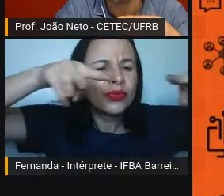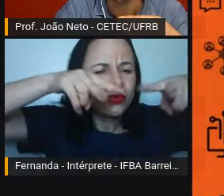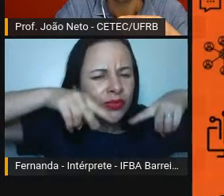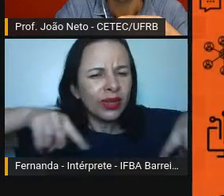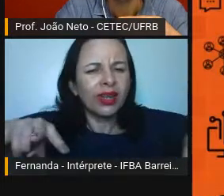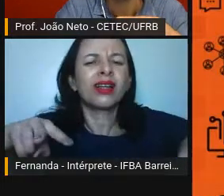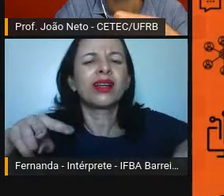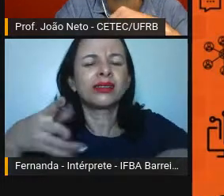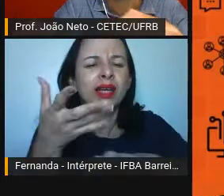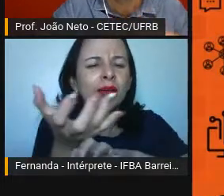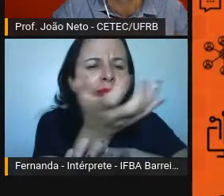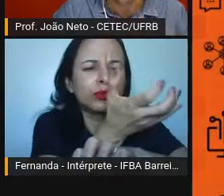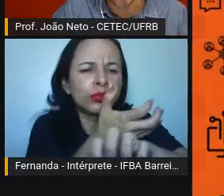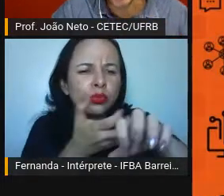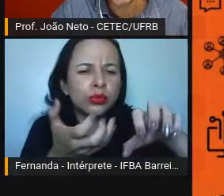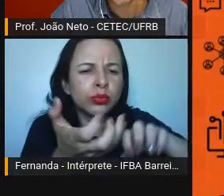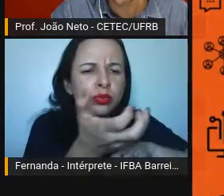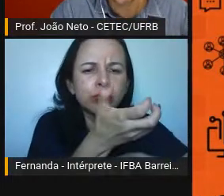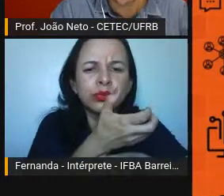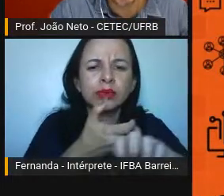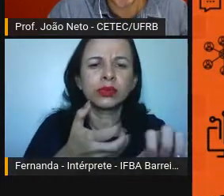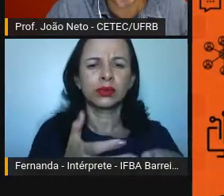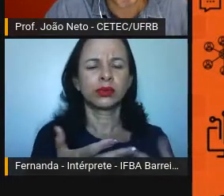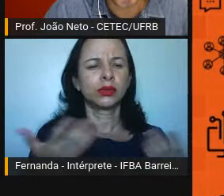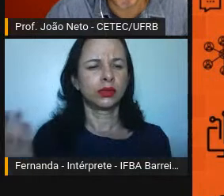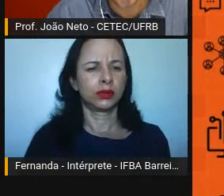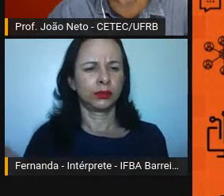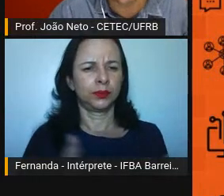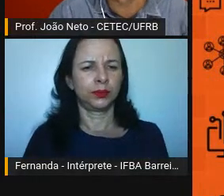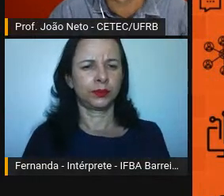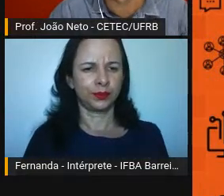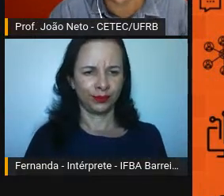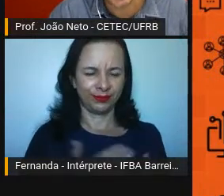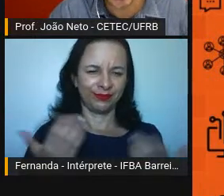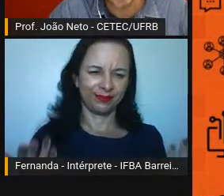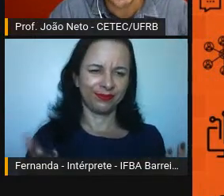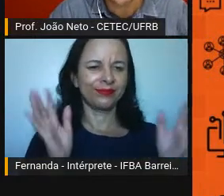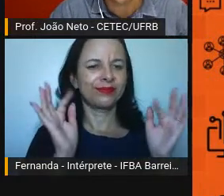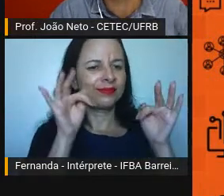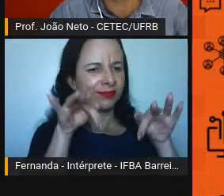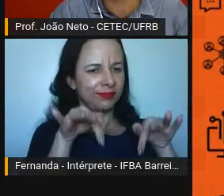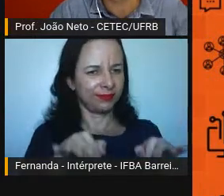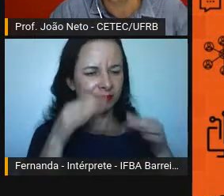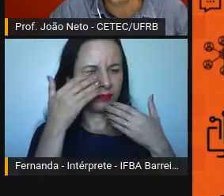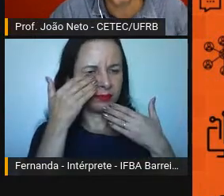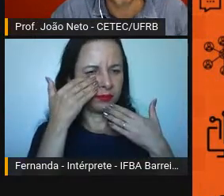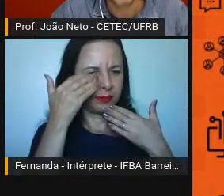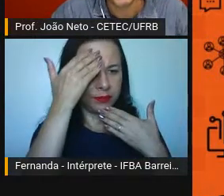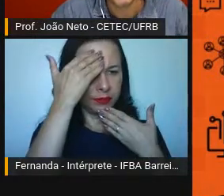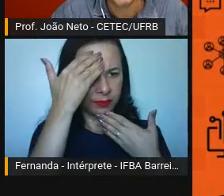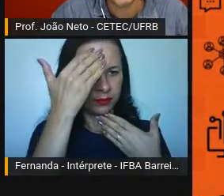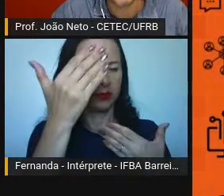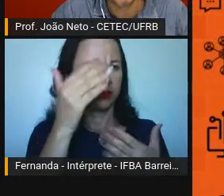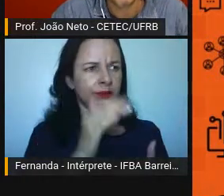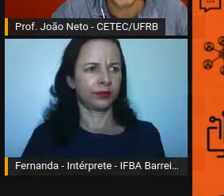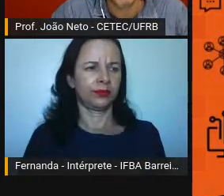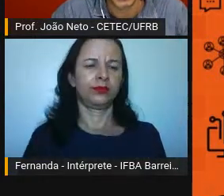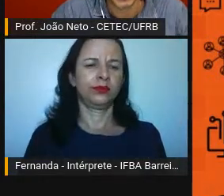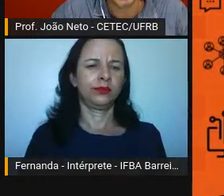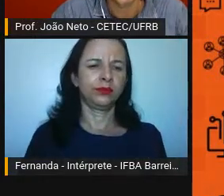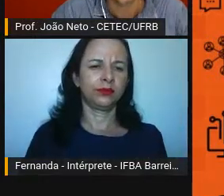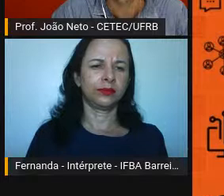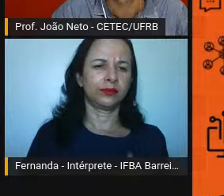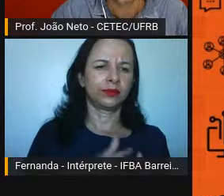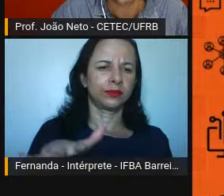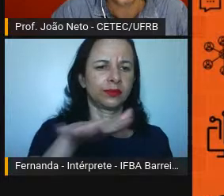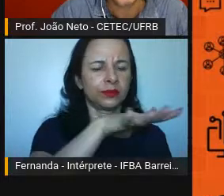multidisciplinar E com isso eu concluo a minha apresentação agradecendo mais uma vez esse